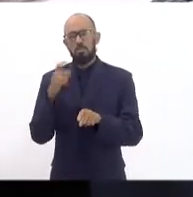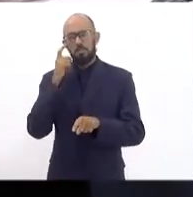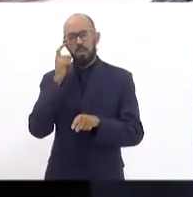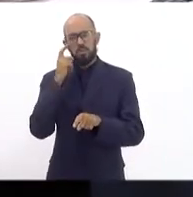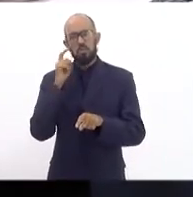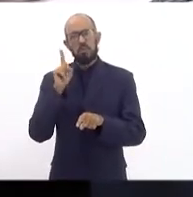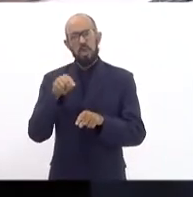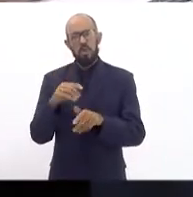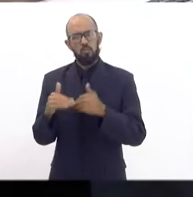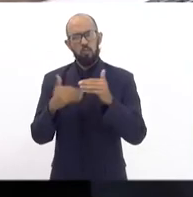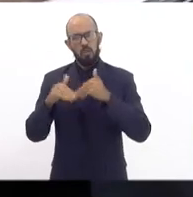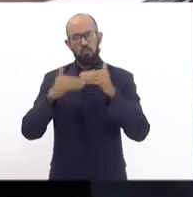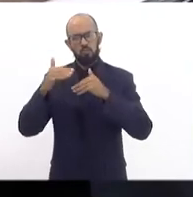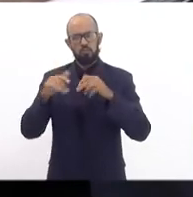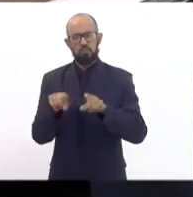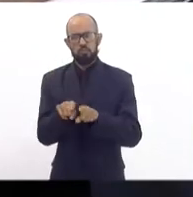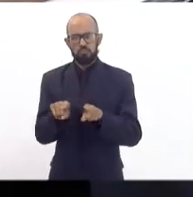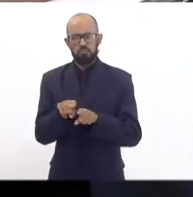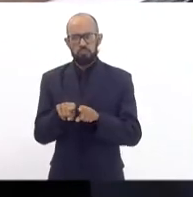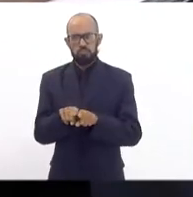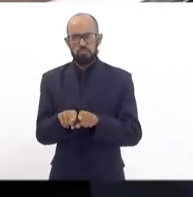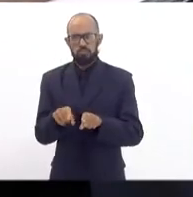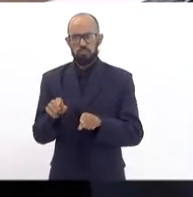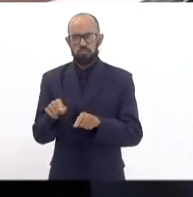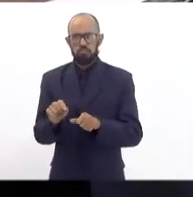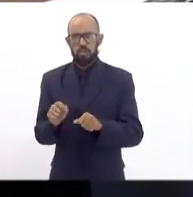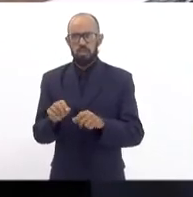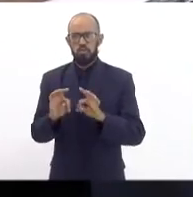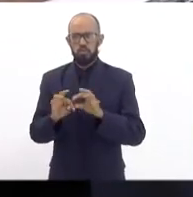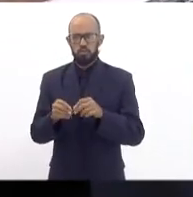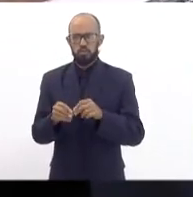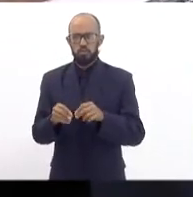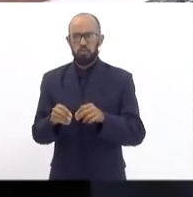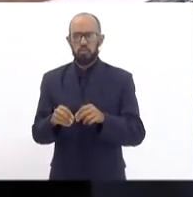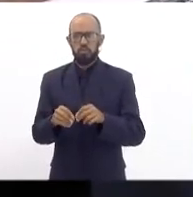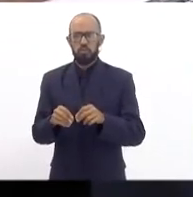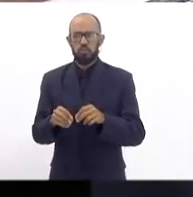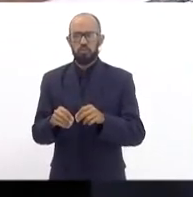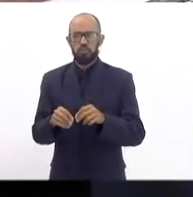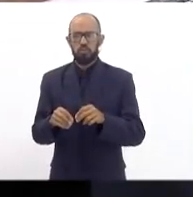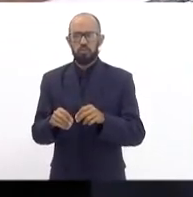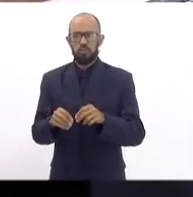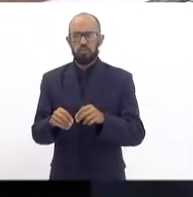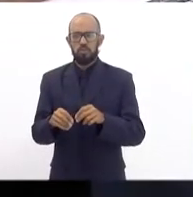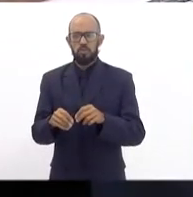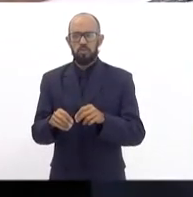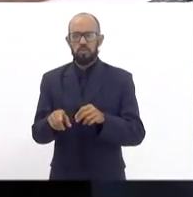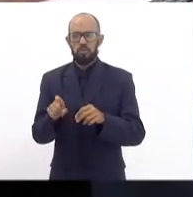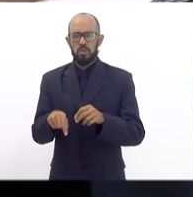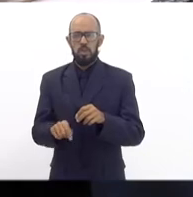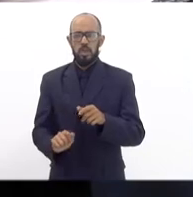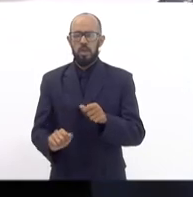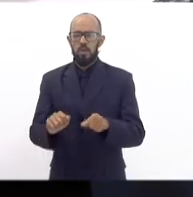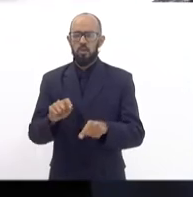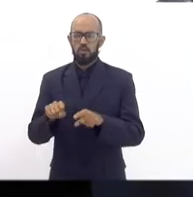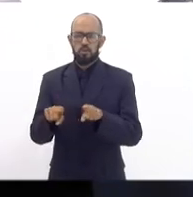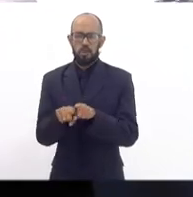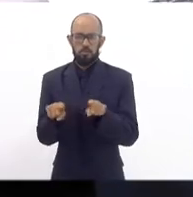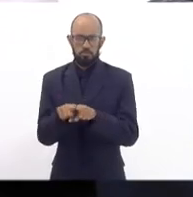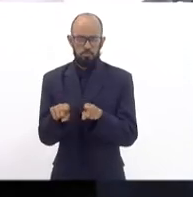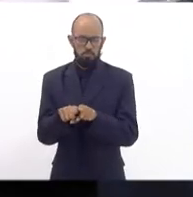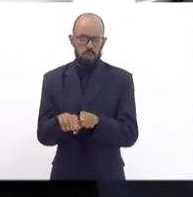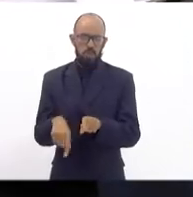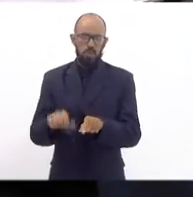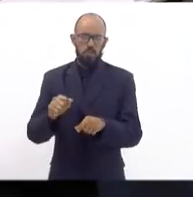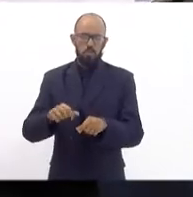aqui nessa situação toda, a partir dos achados, que eu até já achei aqui, o achado do Tribunal de Contas, que é